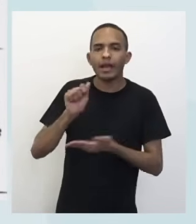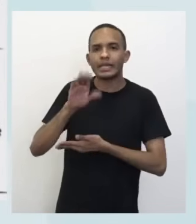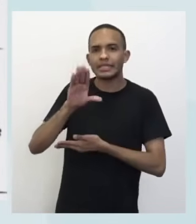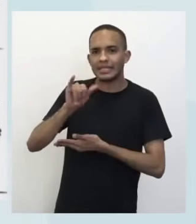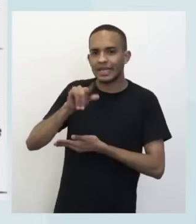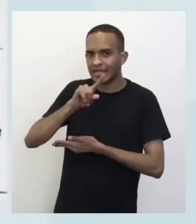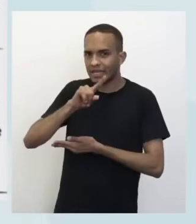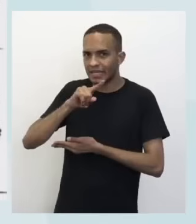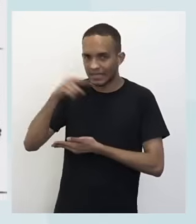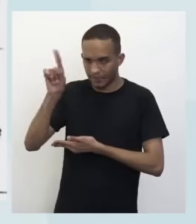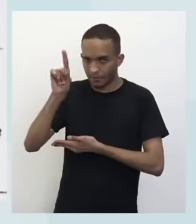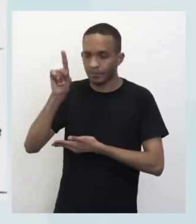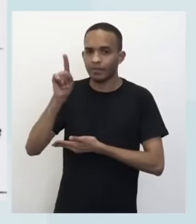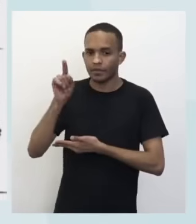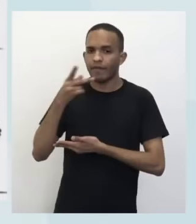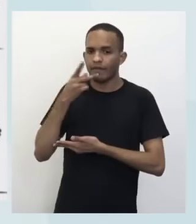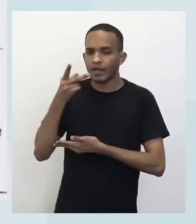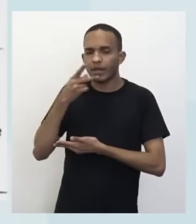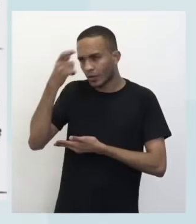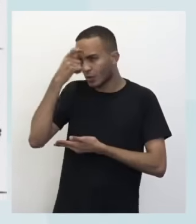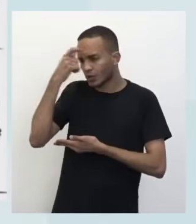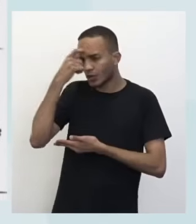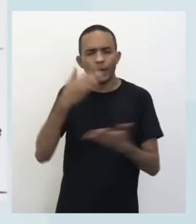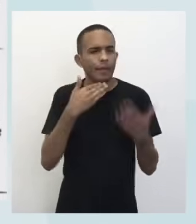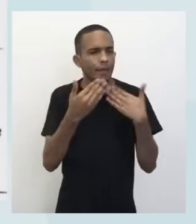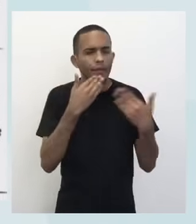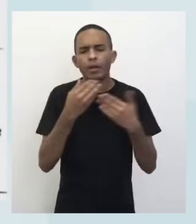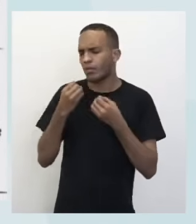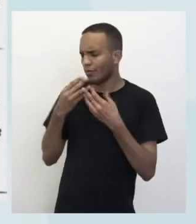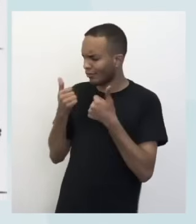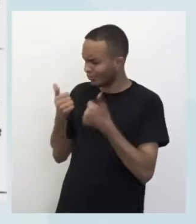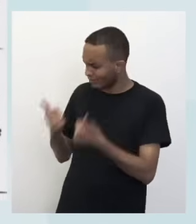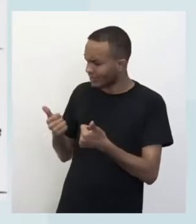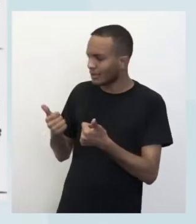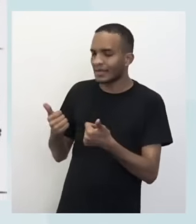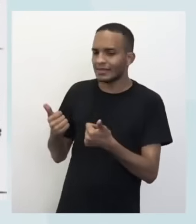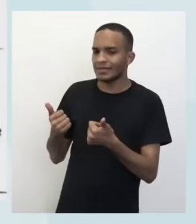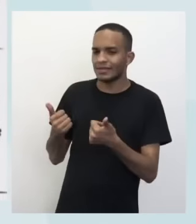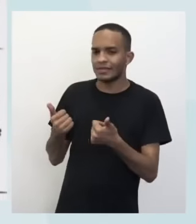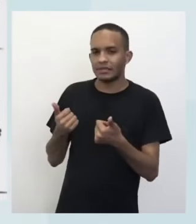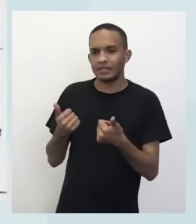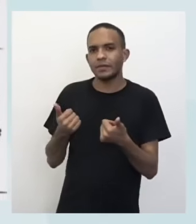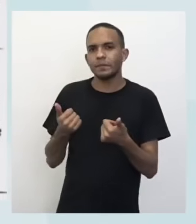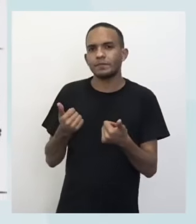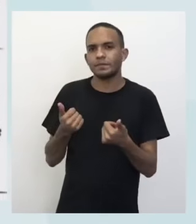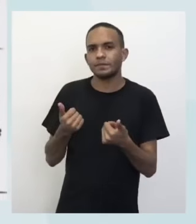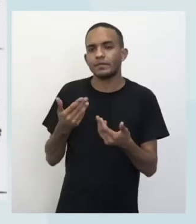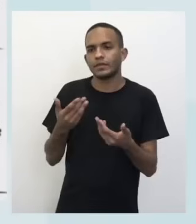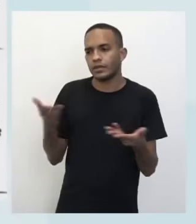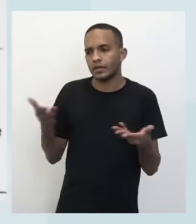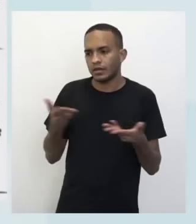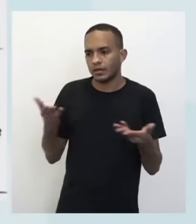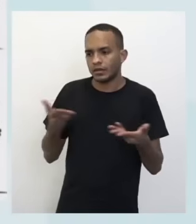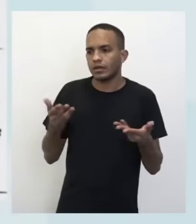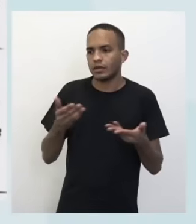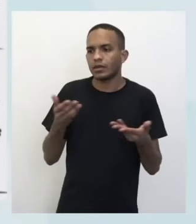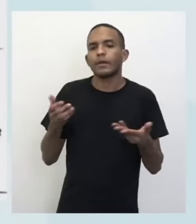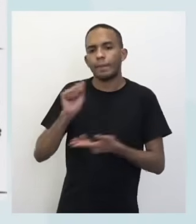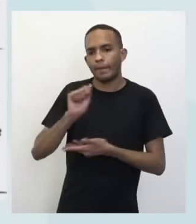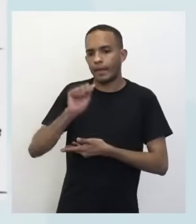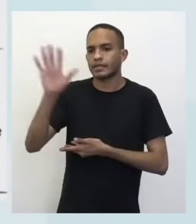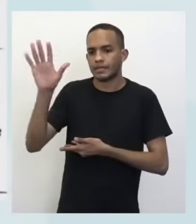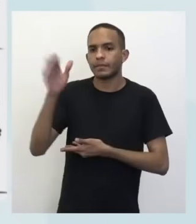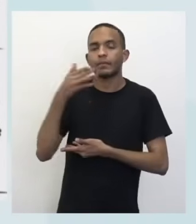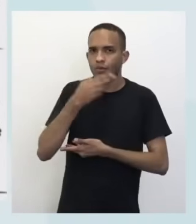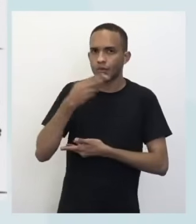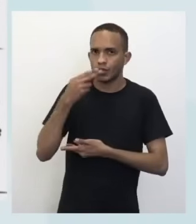saudável, né? Ele falando para sua consciência. Aí a consciência, muito bem. Aí coloca, aqui está, senhor, açaí com